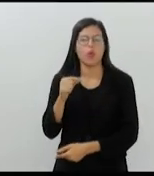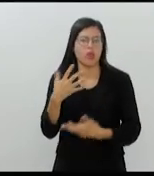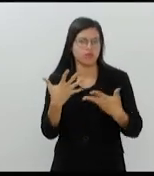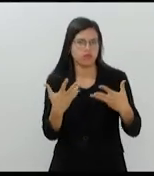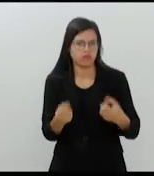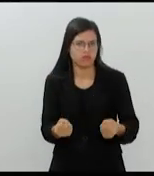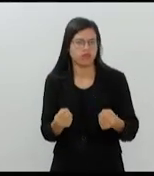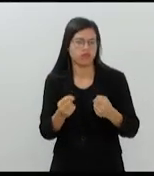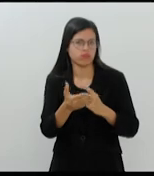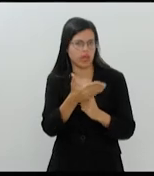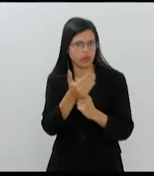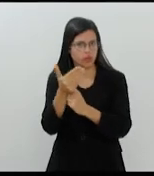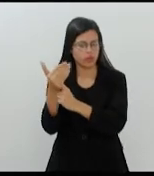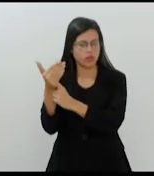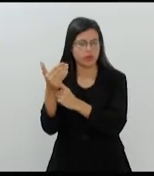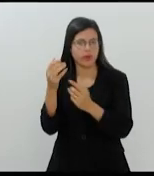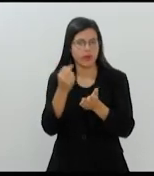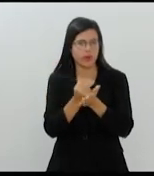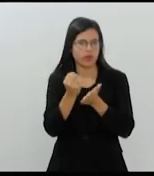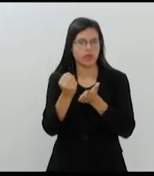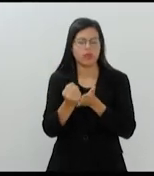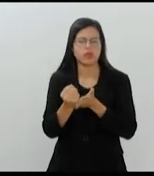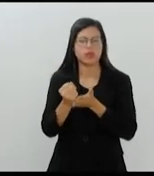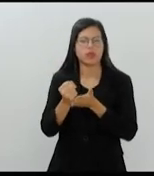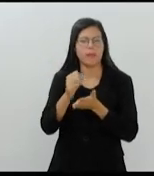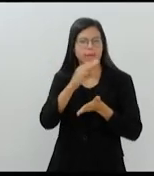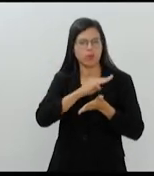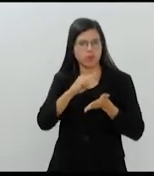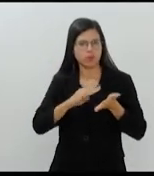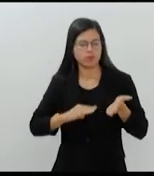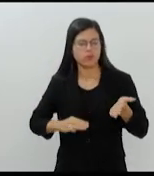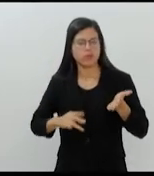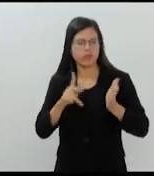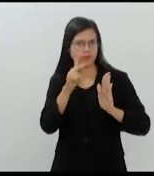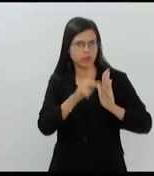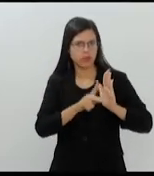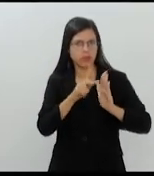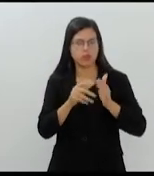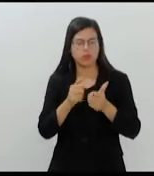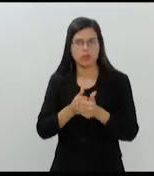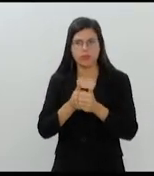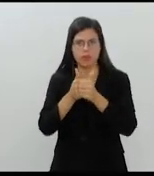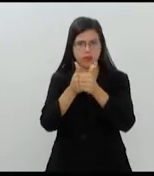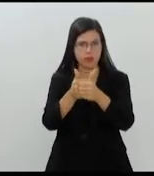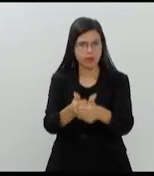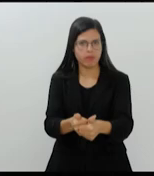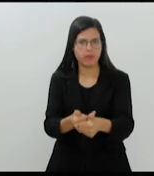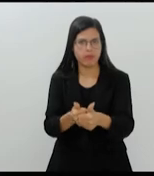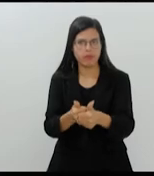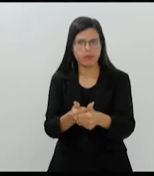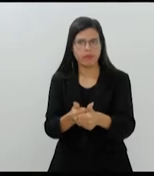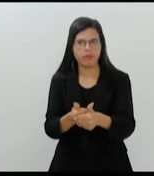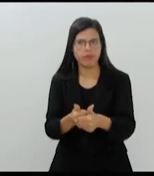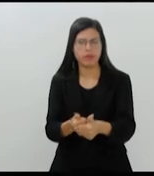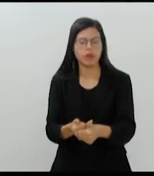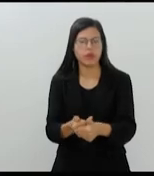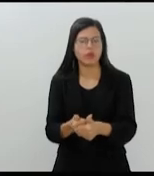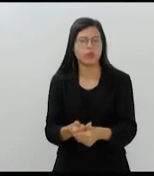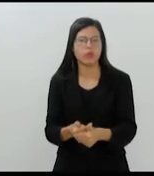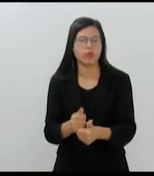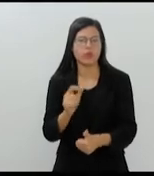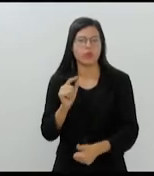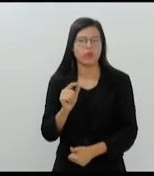e contratar lá, nessa metodologia, para o projeto e acompanhamento de uma centena